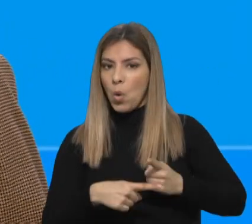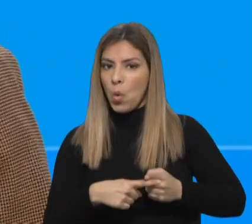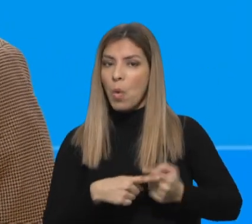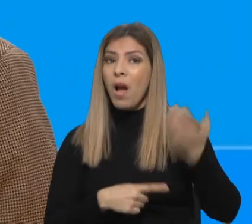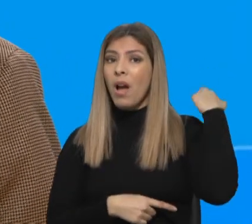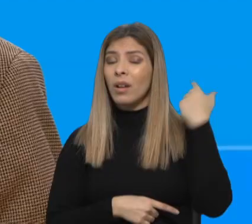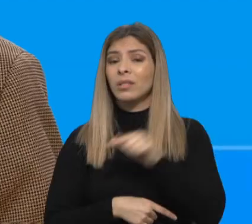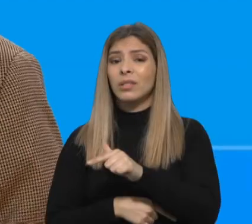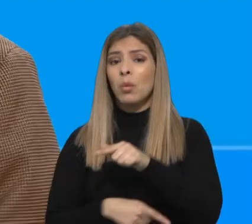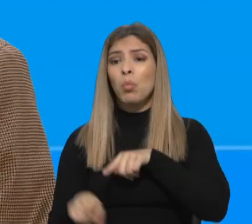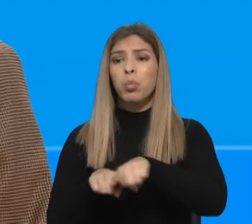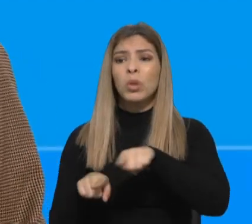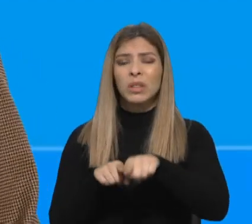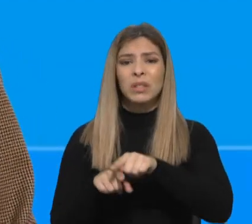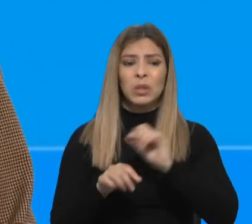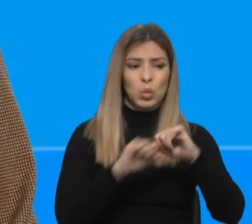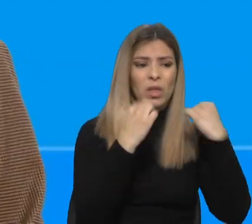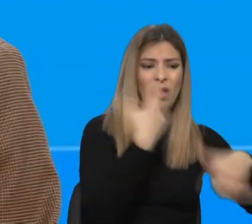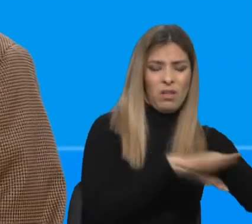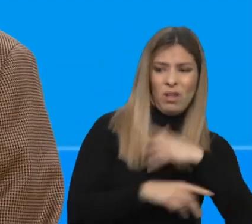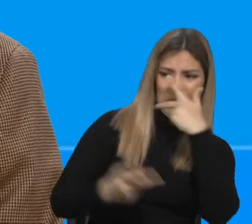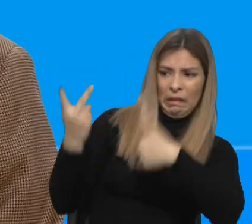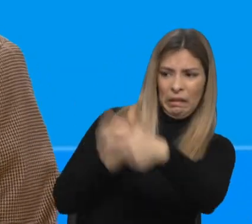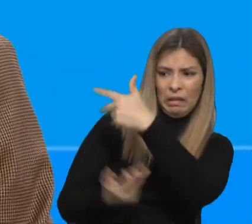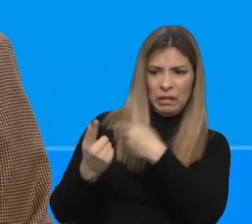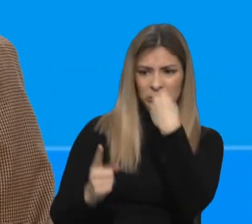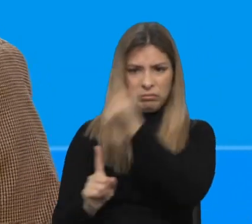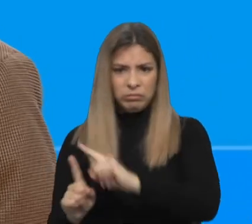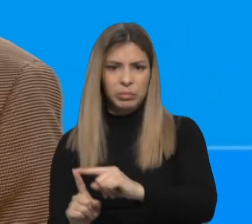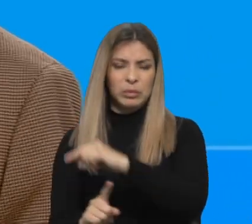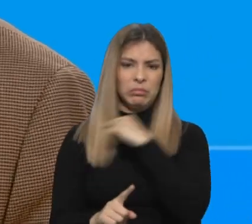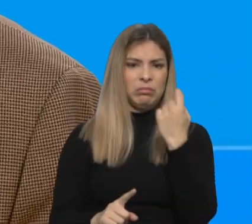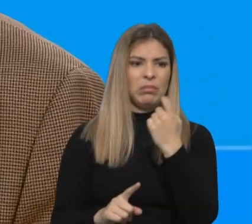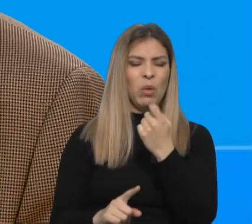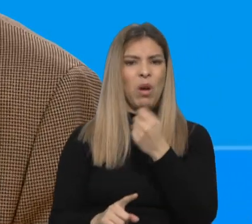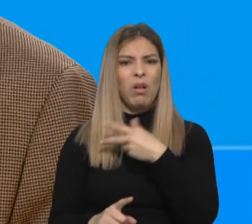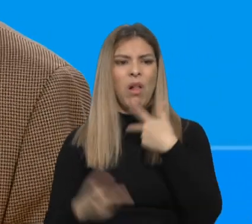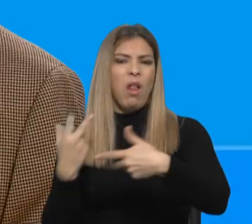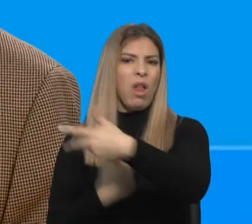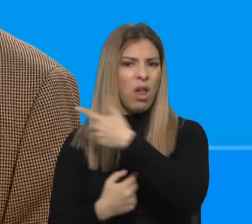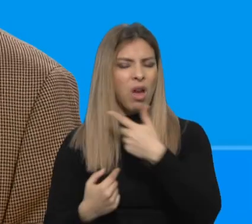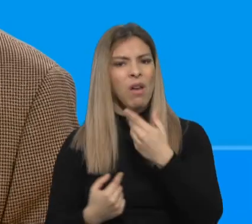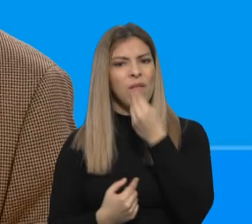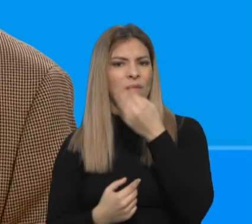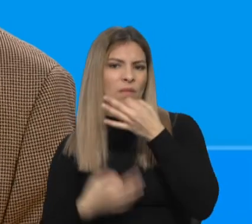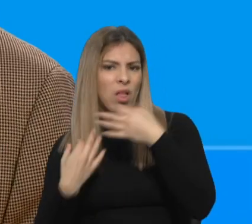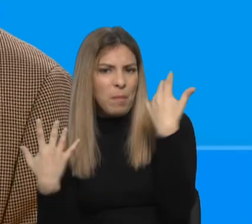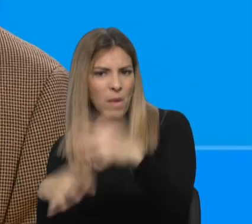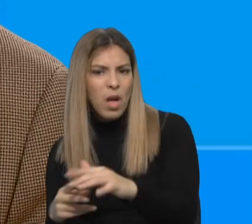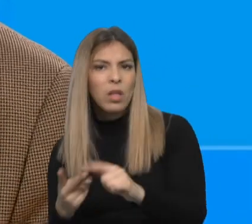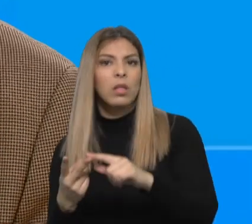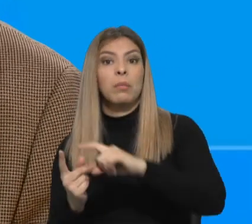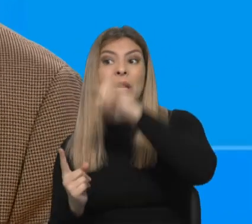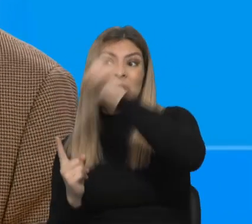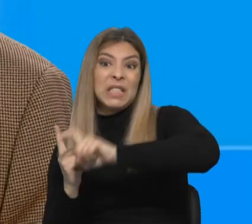vistos pela sociedade, toda a sociedade criticava os políticos tinham má fama. Aliás, é comum encontrar nos grafites que se